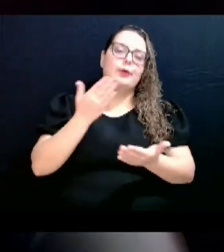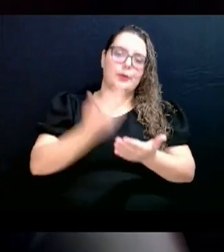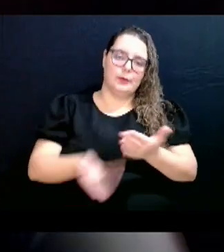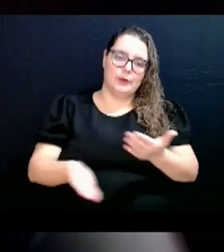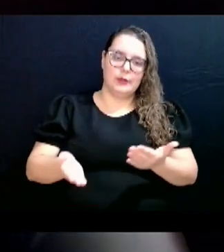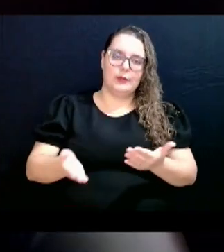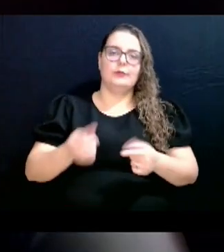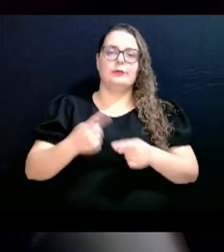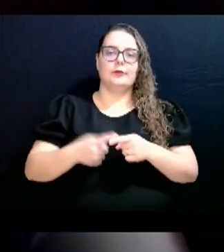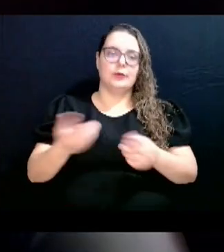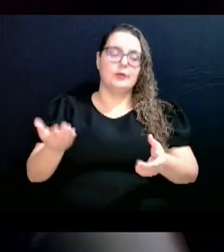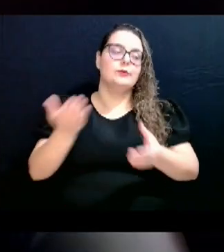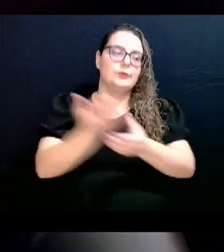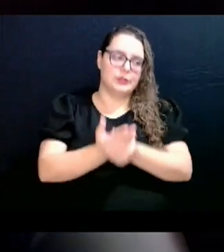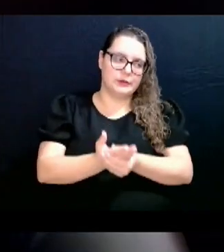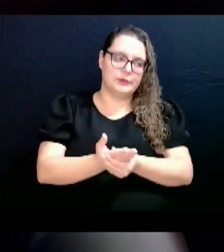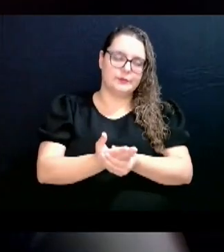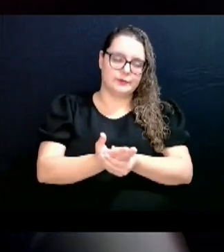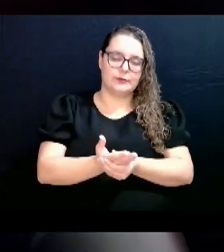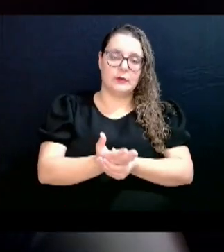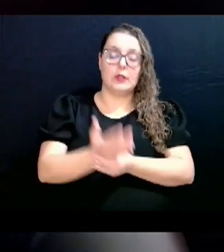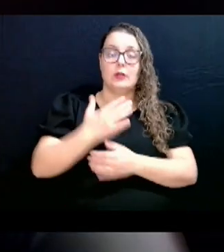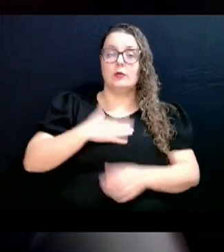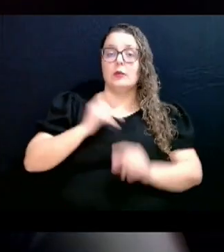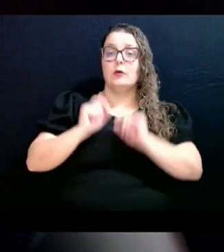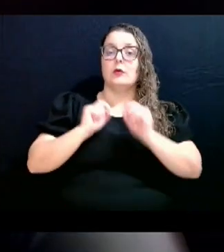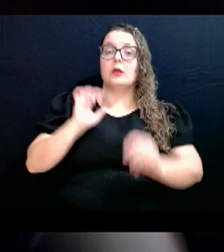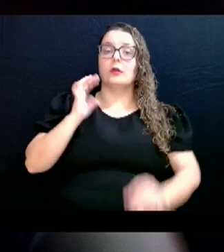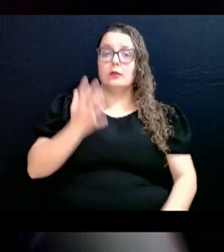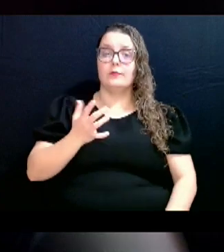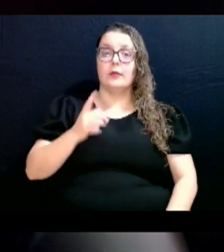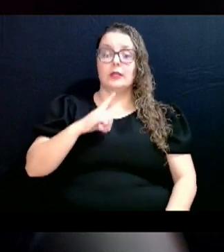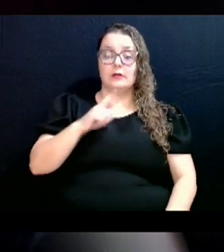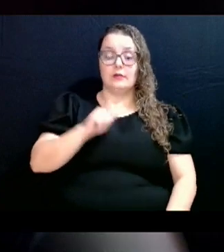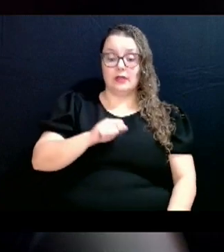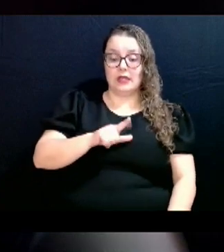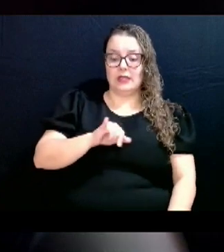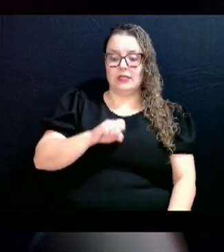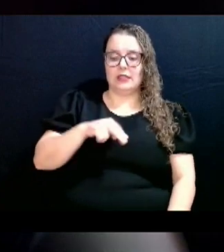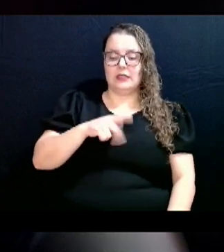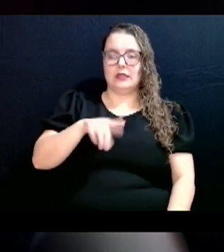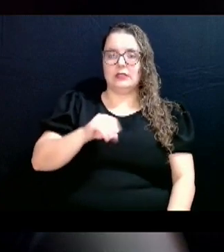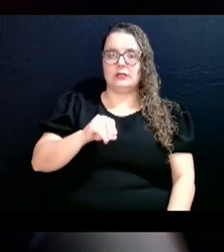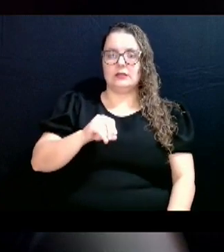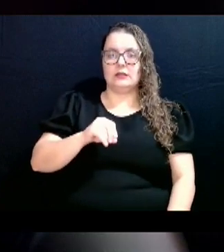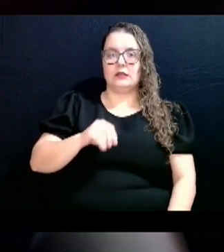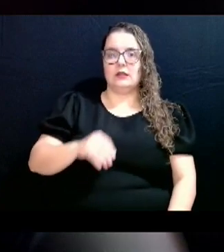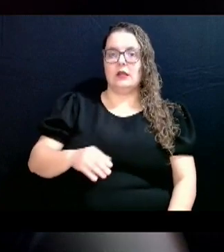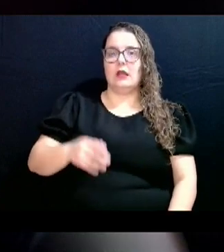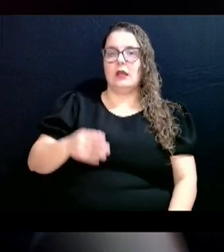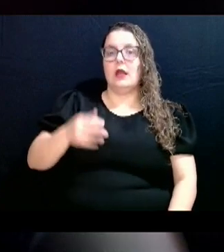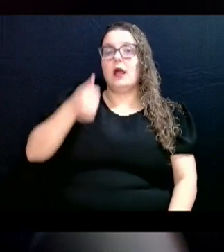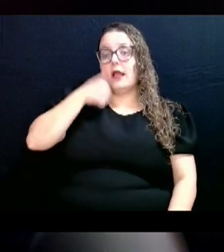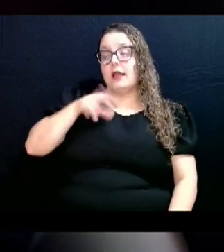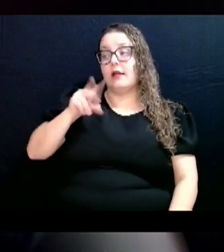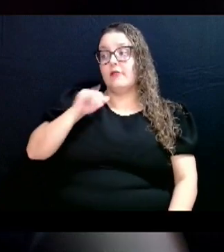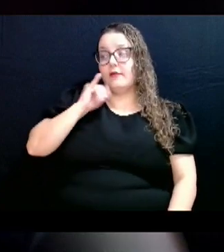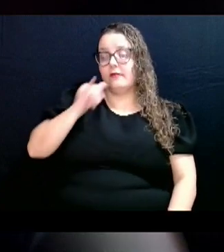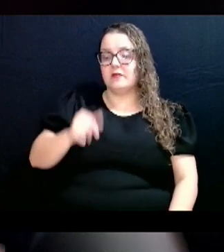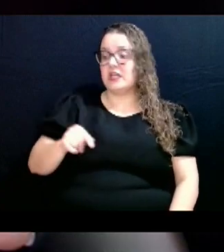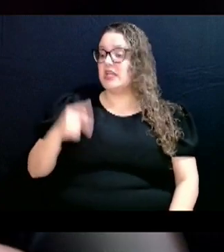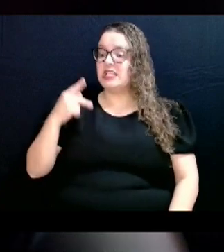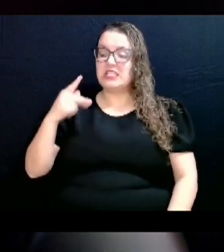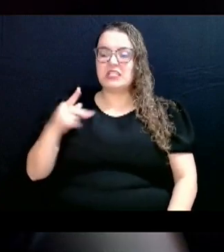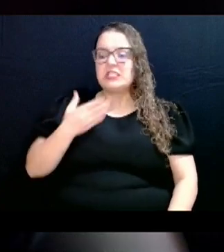meu caso, o que aconteceu? Teve alienação parental, porque a avó falava, o seu pai matou a sua mãe. Uau. Por quê? Foi um acidente de